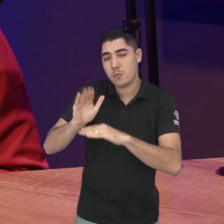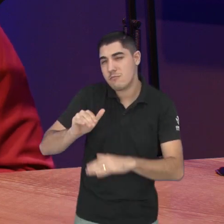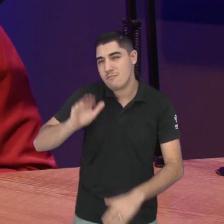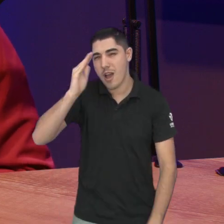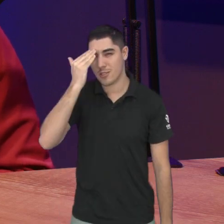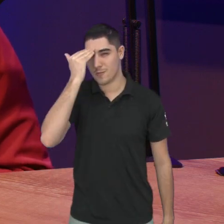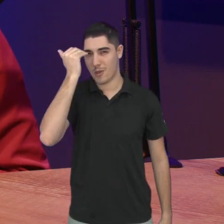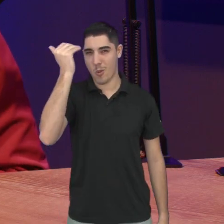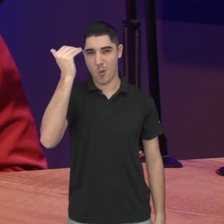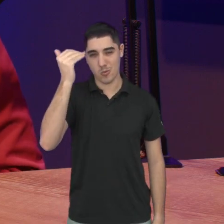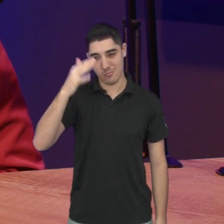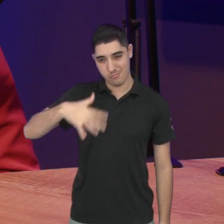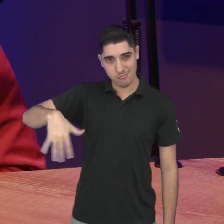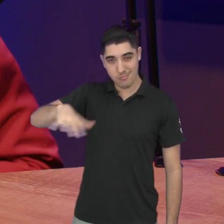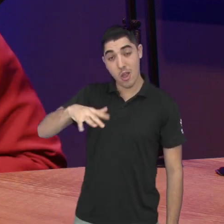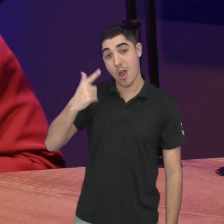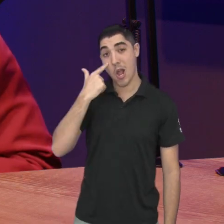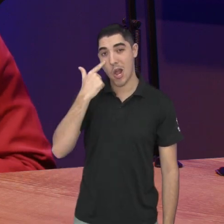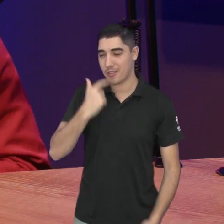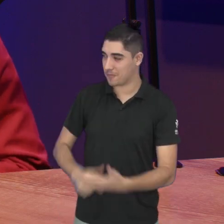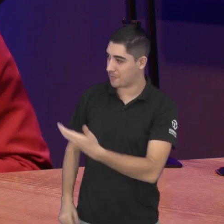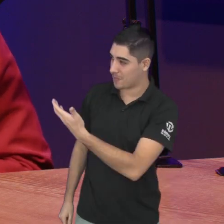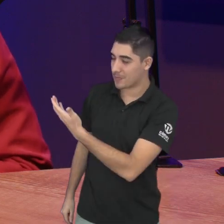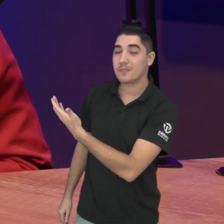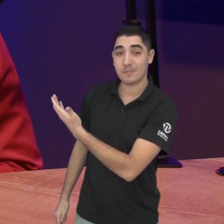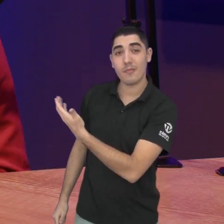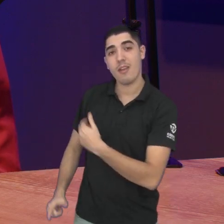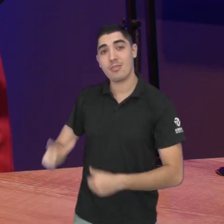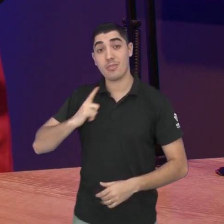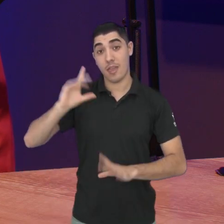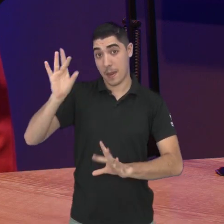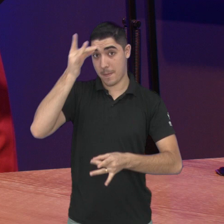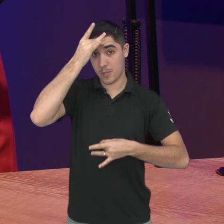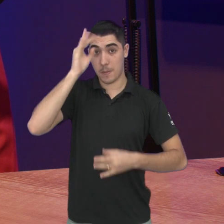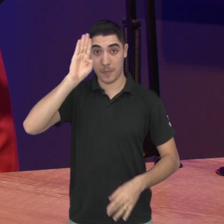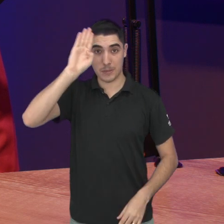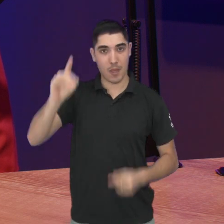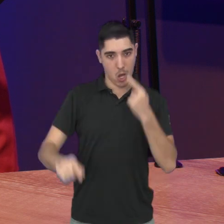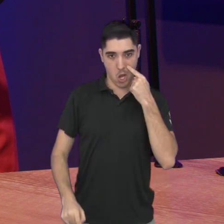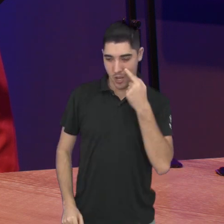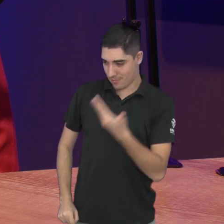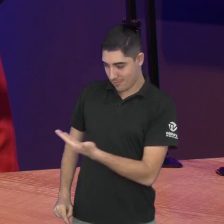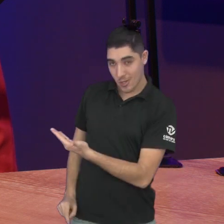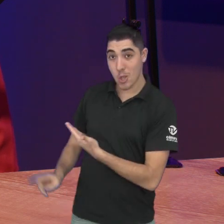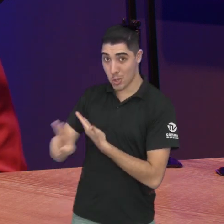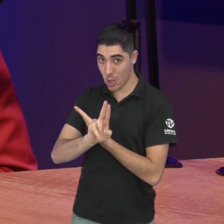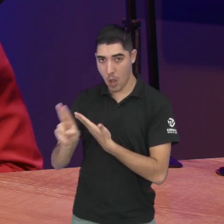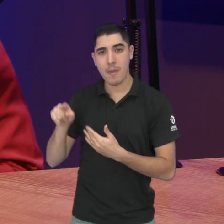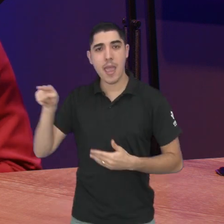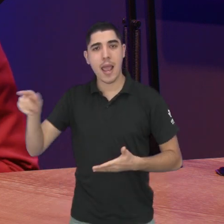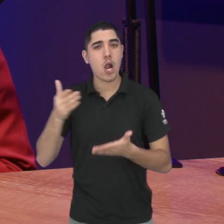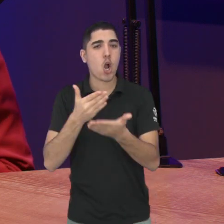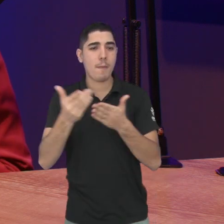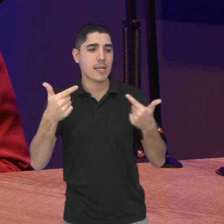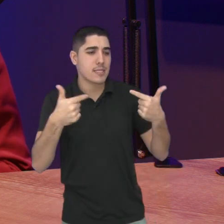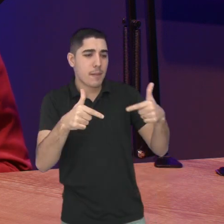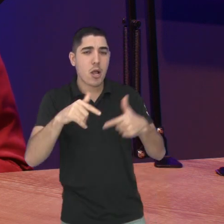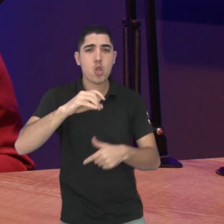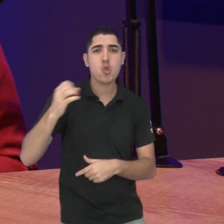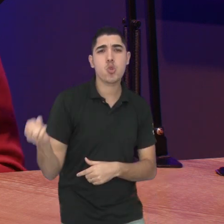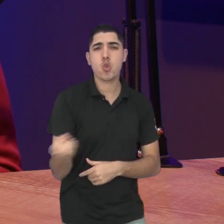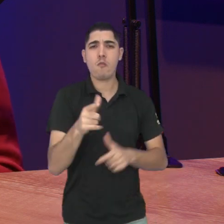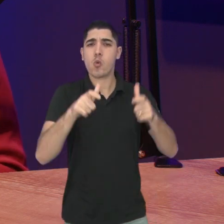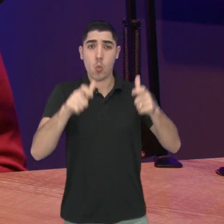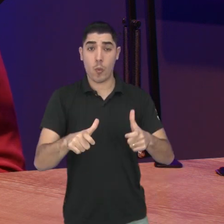Em uma das animações mais emblemáticas da história do cinema, A Viagem de Chihiro, temos a nossa querida protagonista, que ao entrar em um